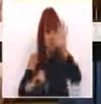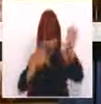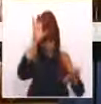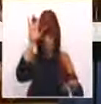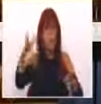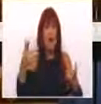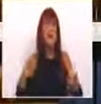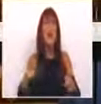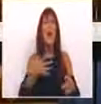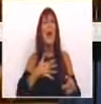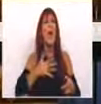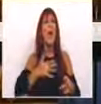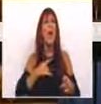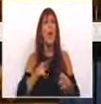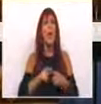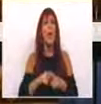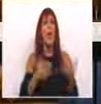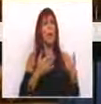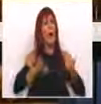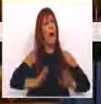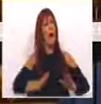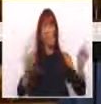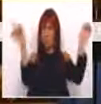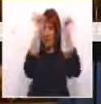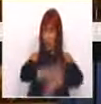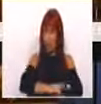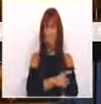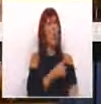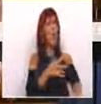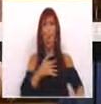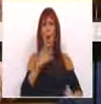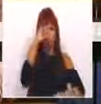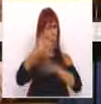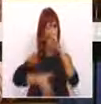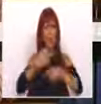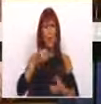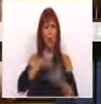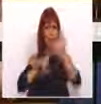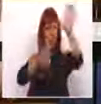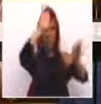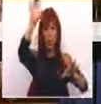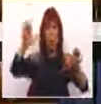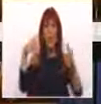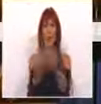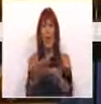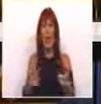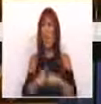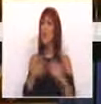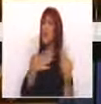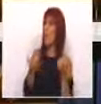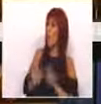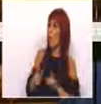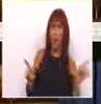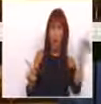descentralização, mas não queremos desresponsabilização. Nós não confundimos descentralização com